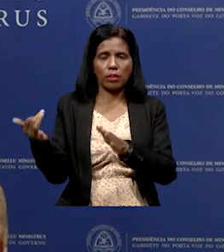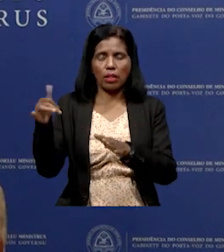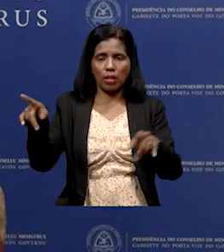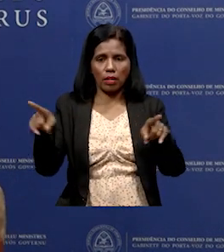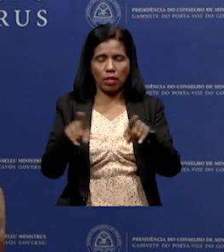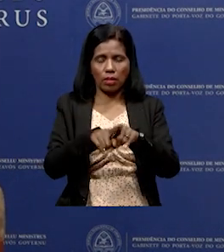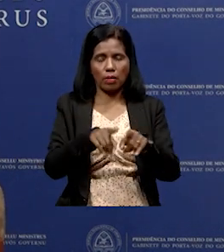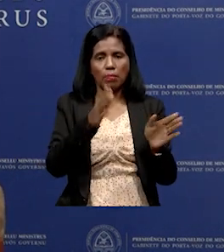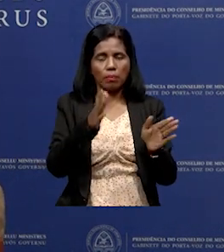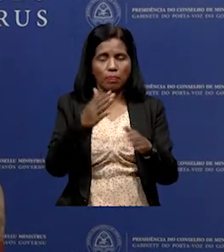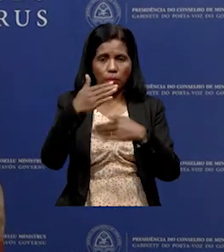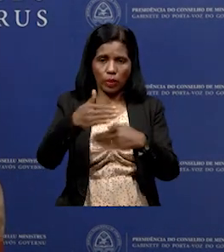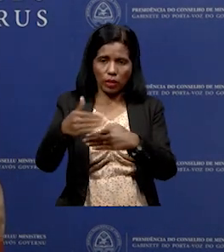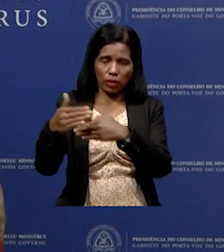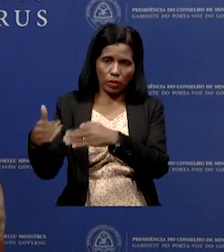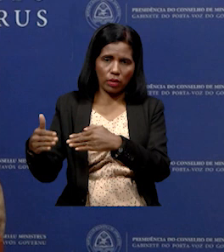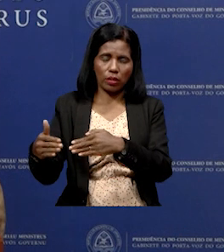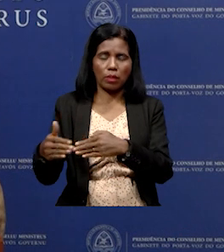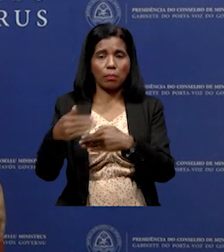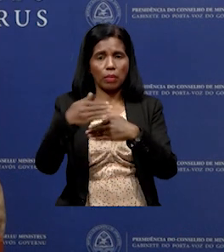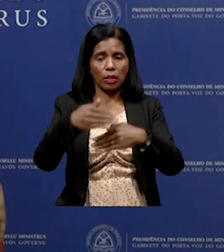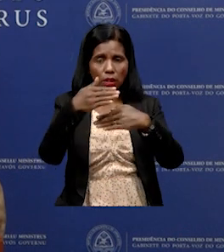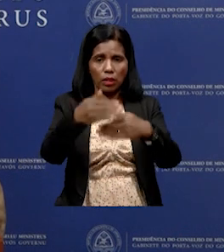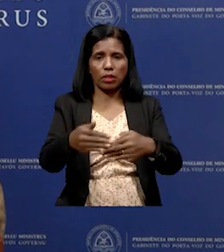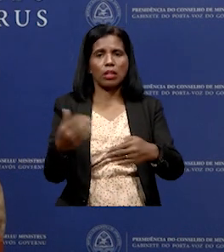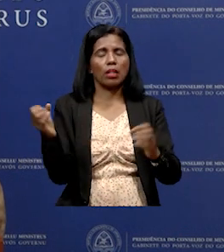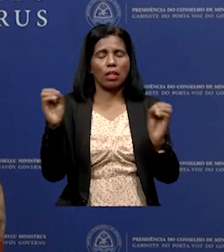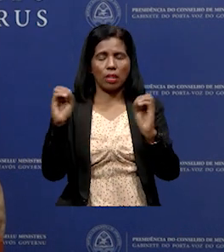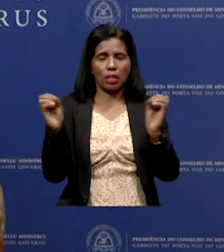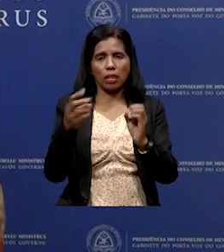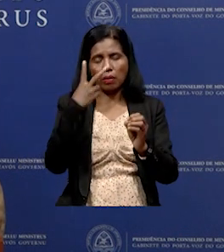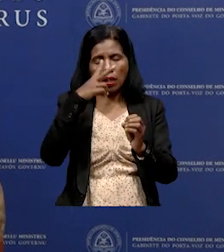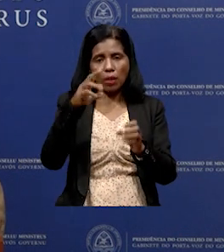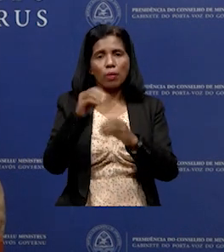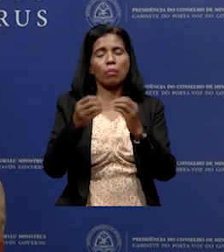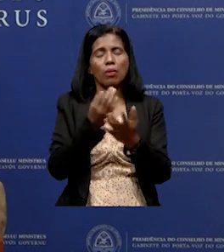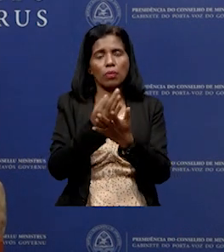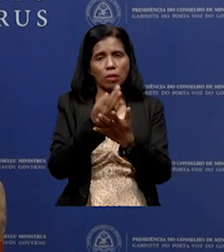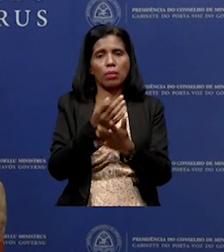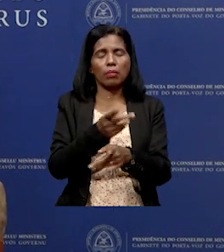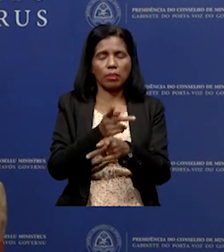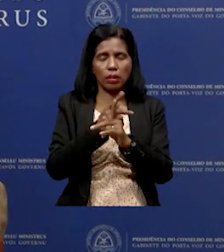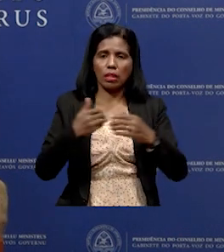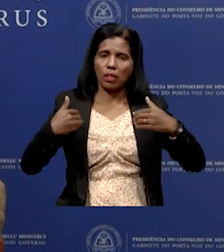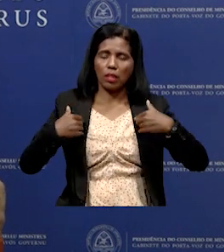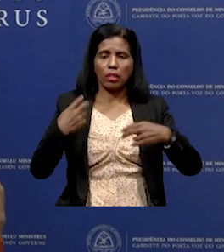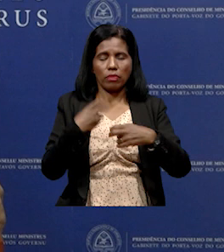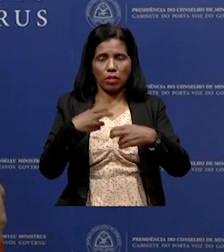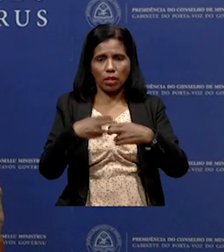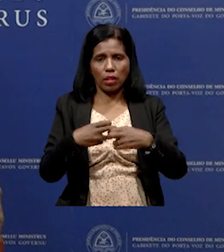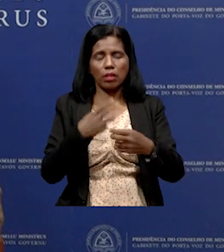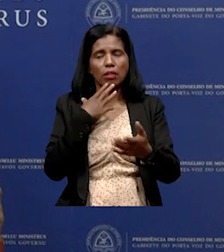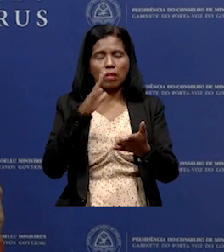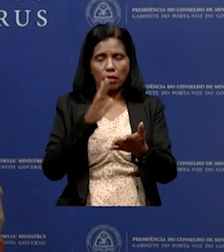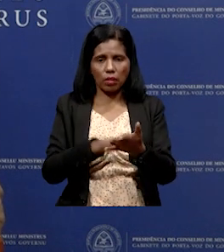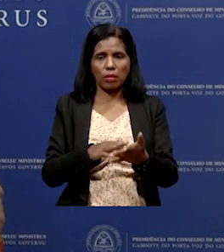se o processo é centralizado demais, lá é a competência para a autorização para a despesa e o impacto lá dia que vai ir ao ritmo